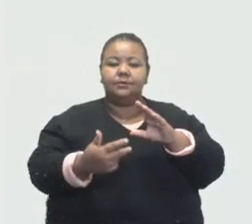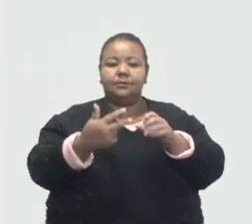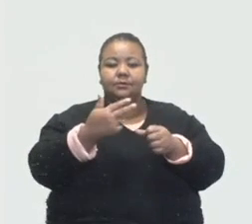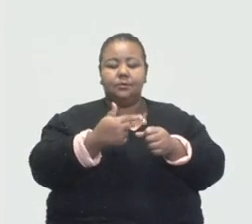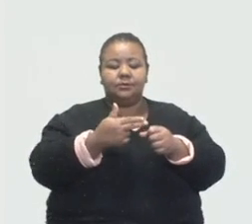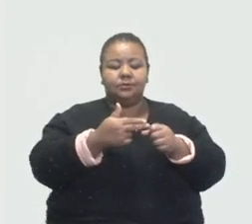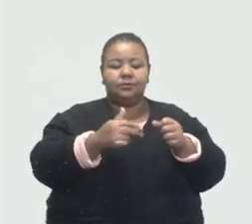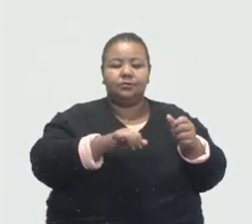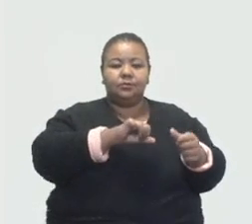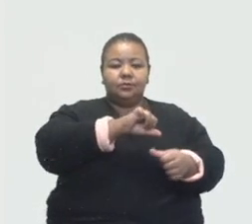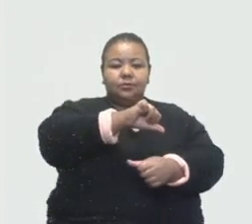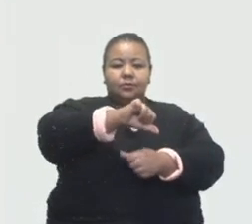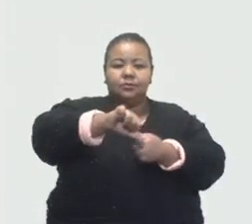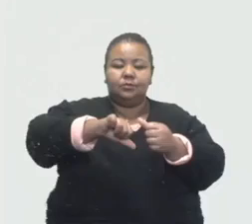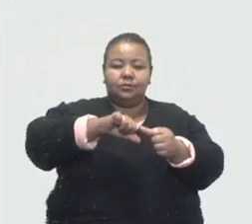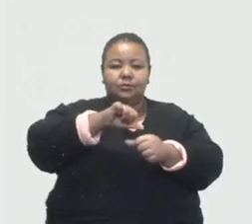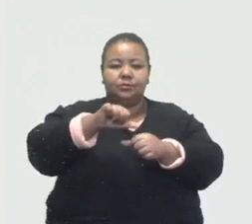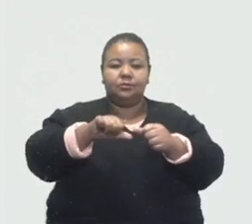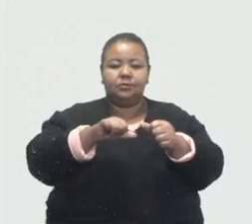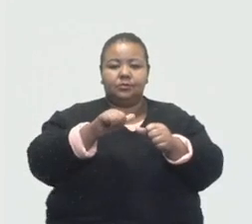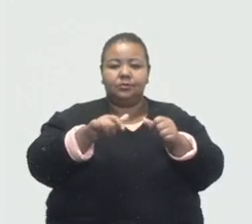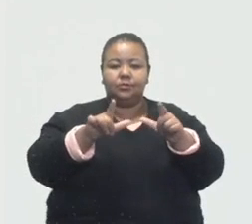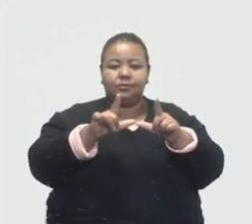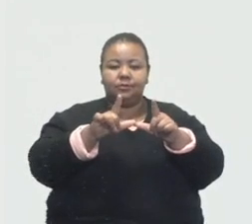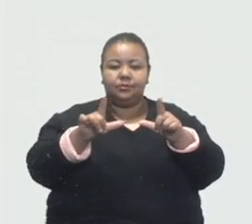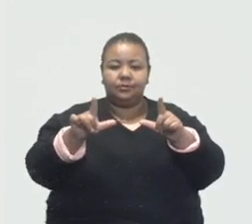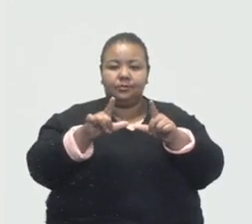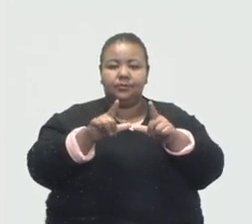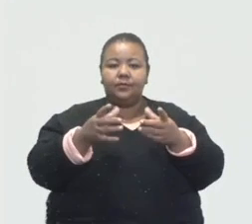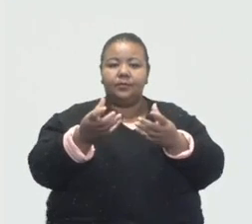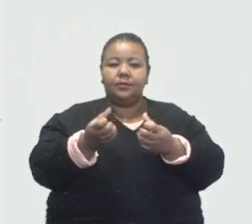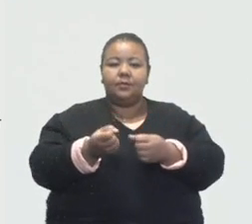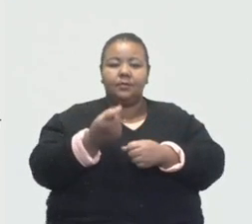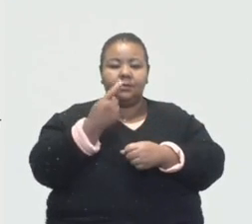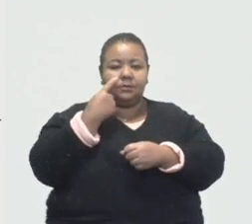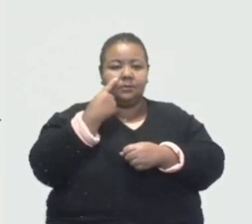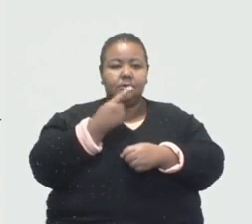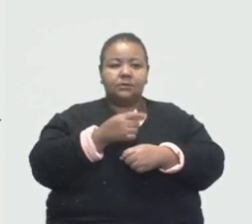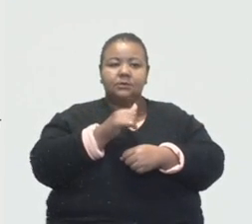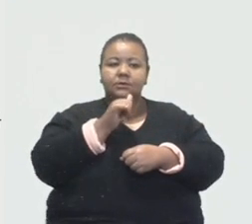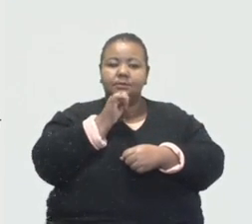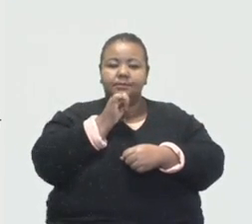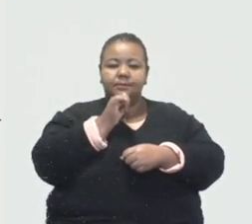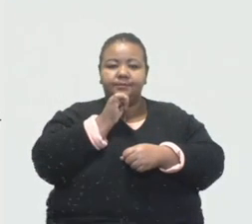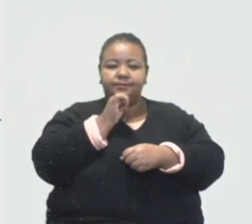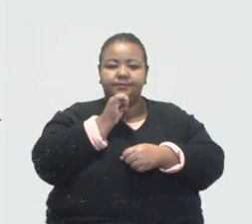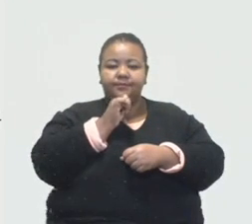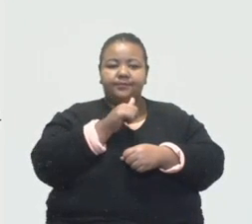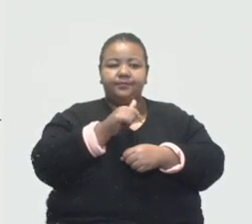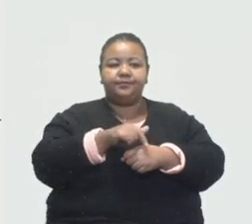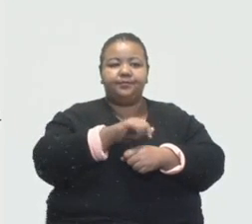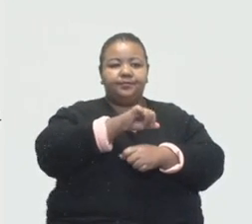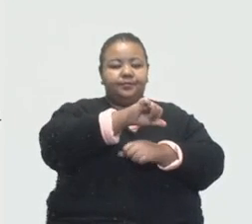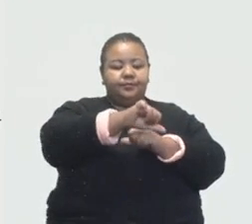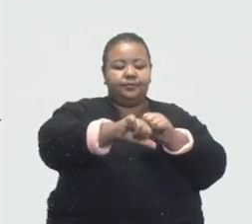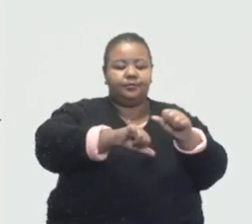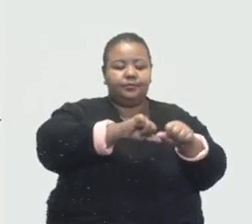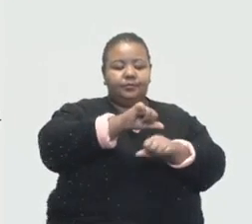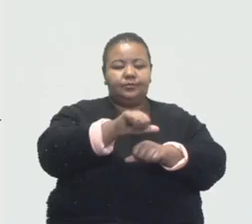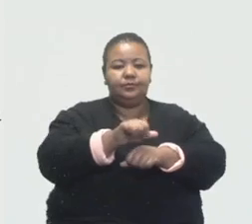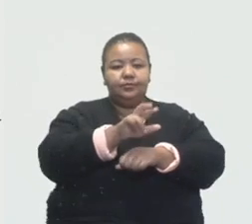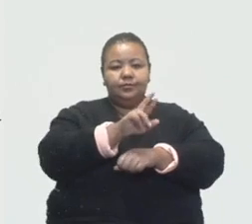uma transformação linear. Vamos ver um exemplo? Então, nós temos uma transformação do